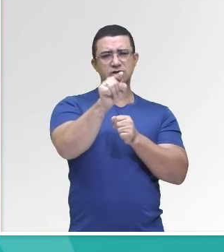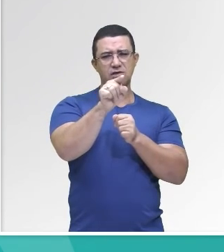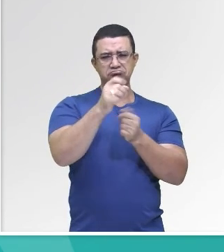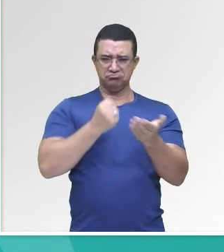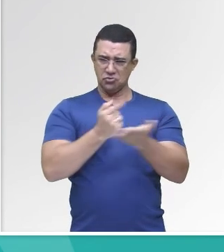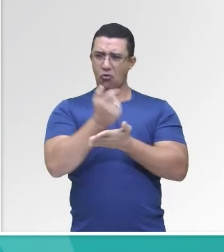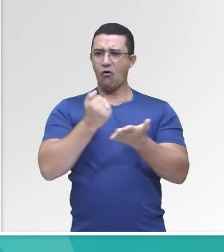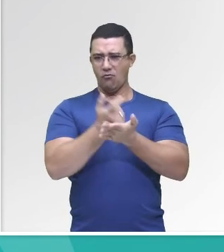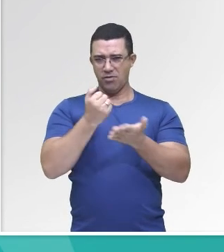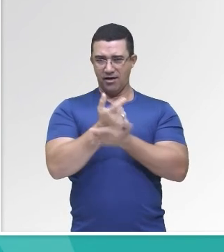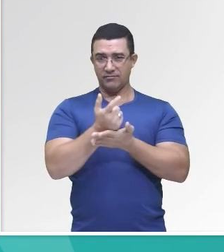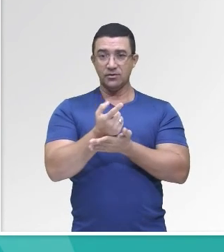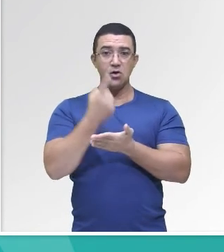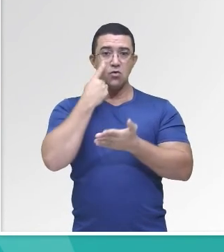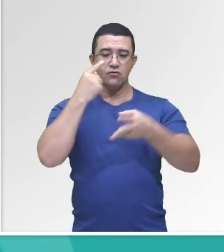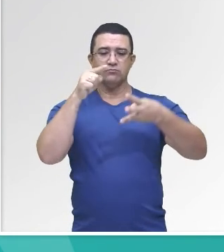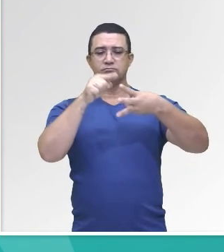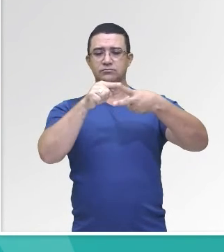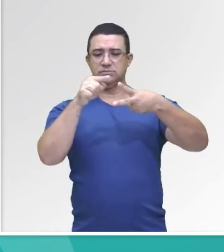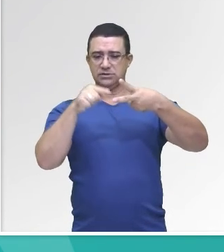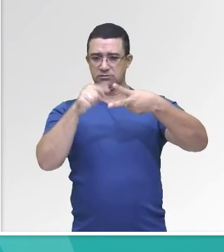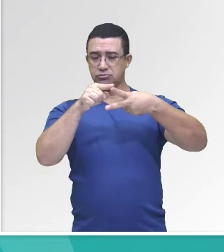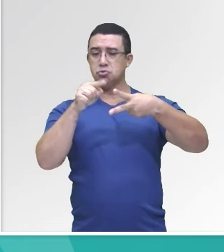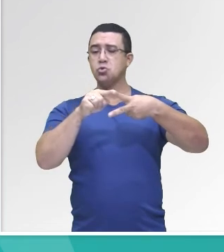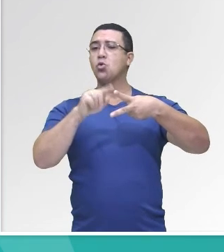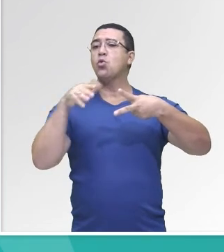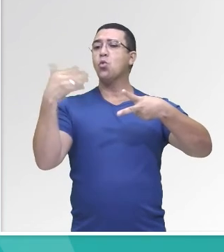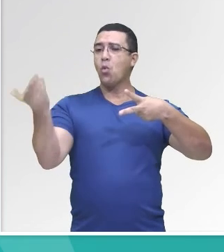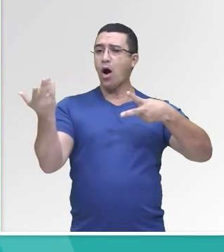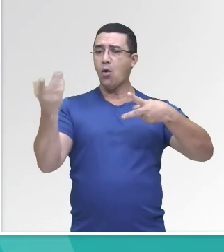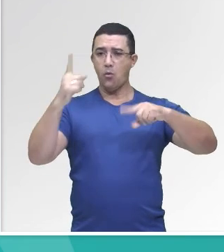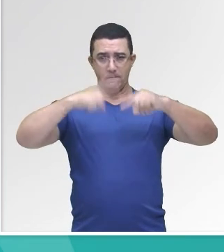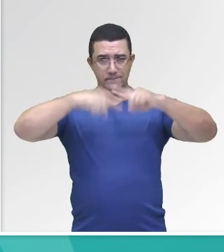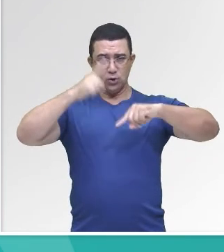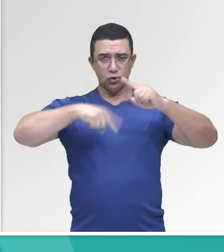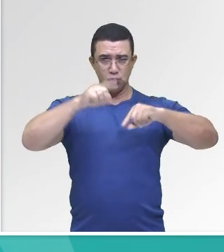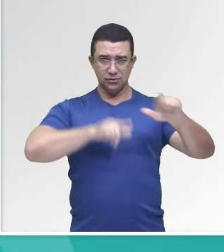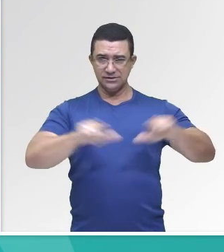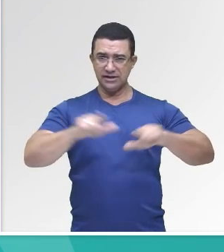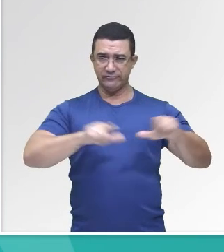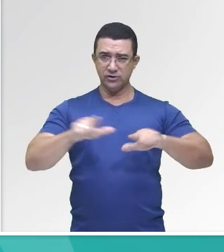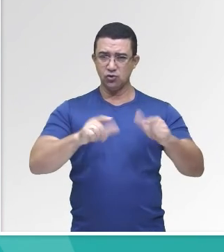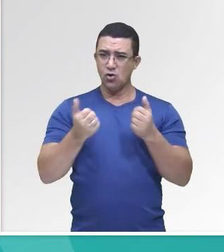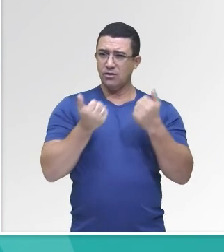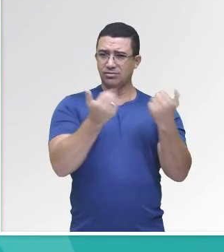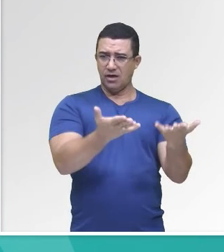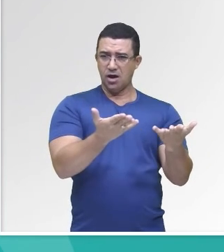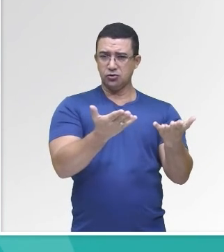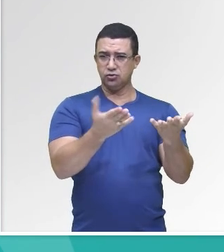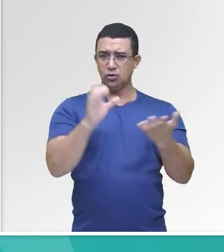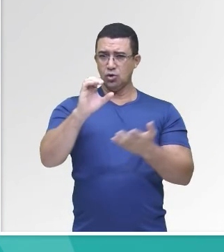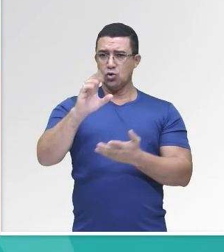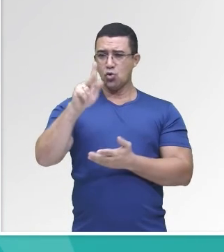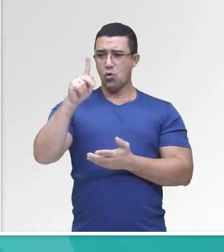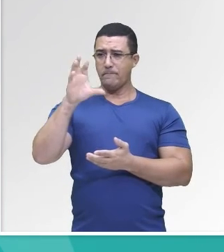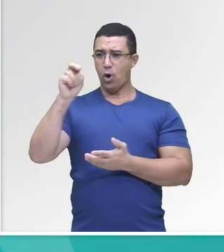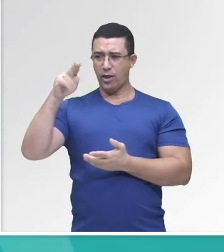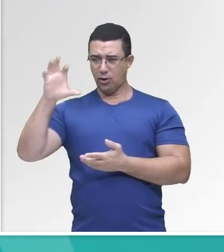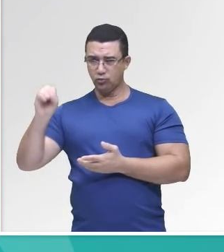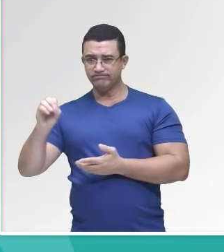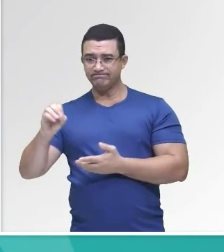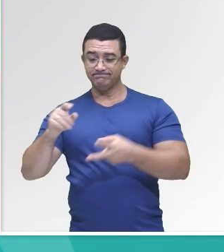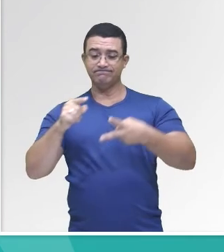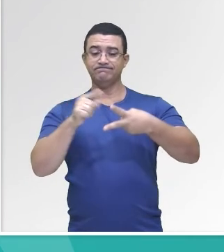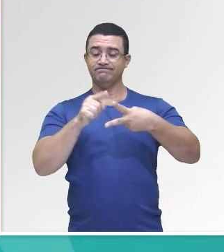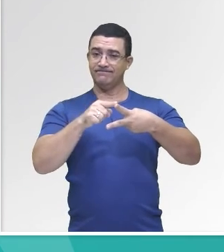tentar responder essas duas perguntas? Olha só, na primeira, qual é o produto ou serviço oferecido por Cuponeo? Poxa, nós já sabemos,